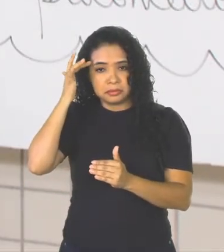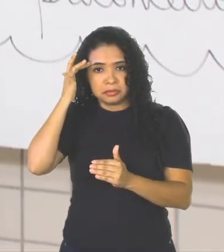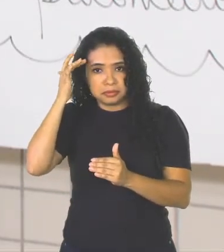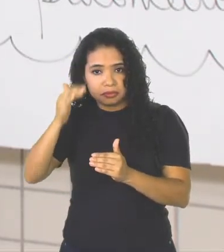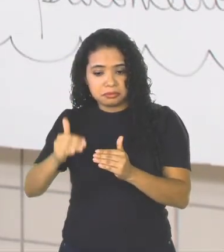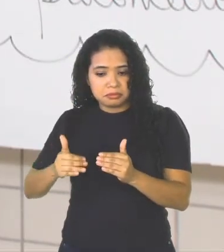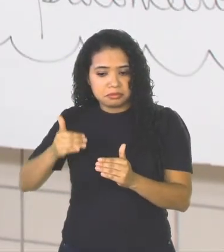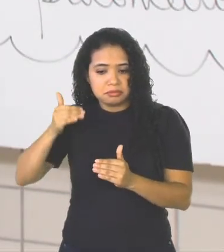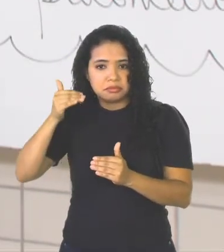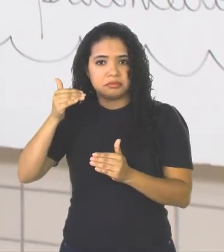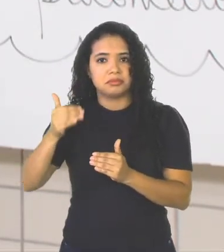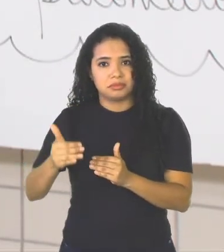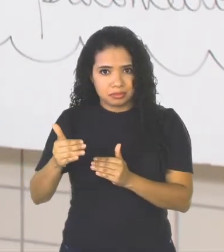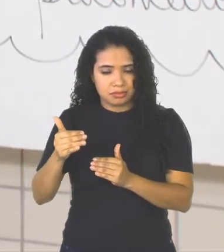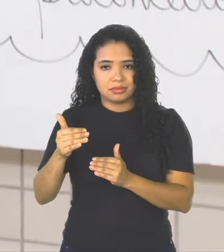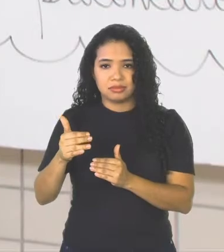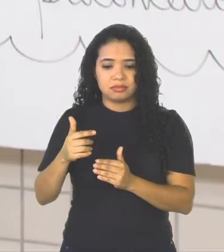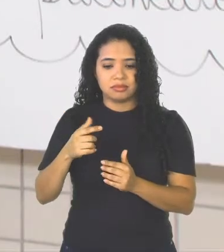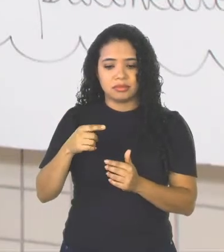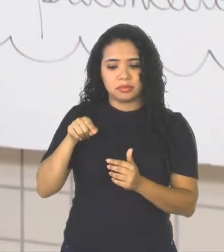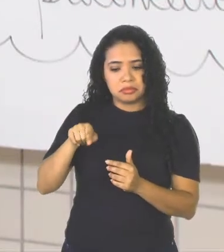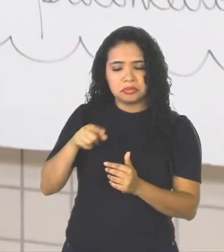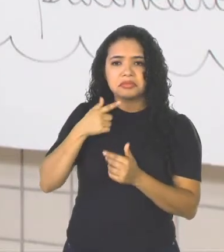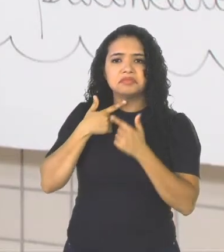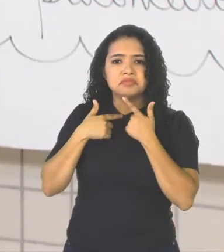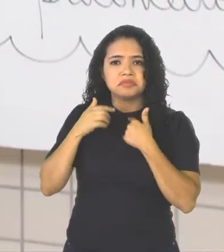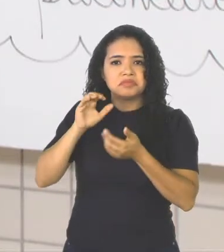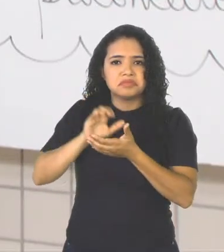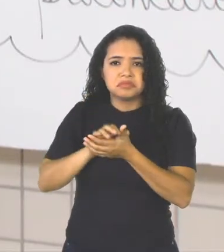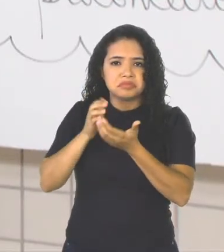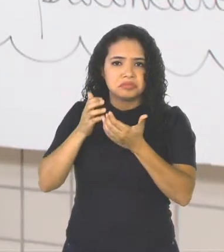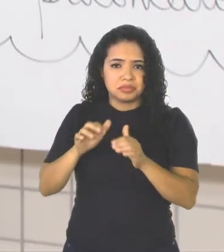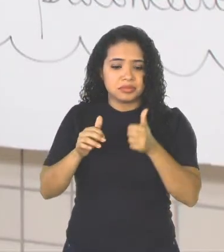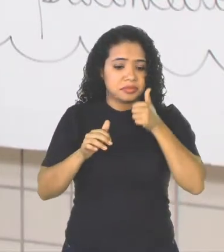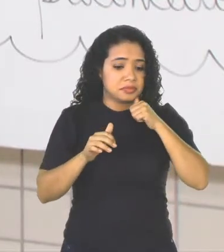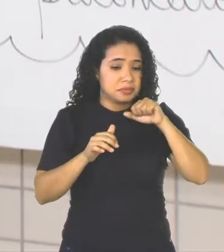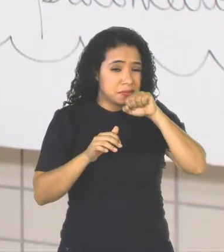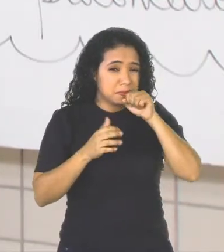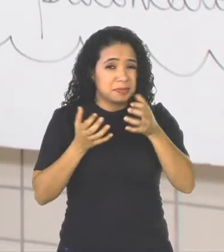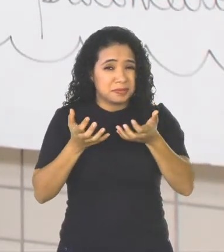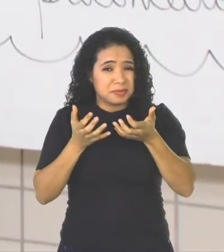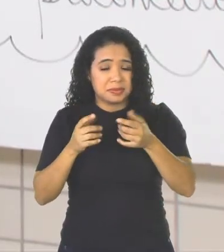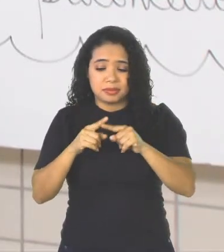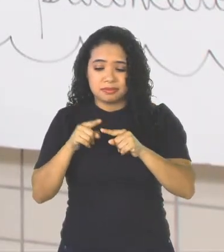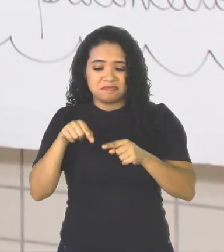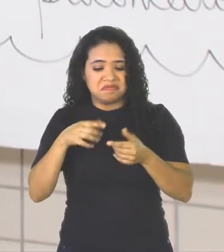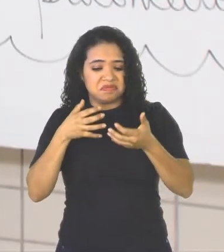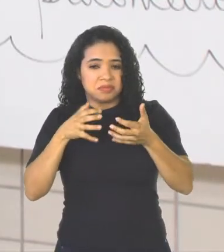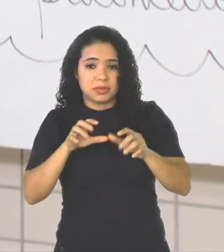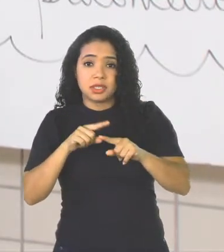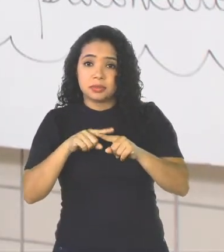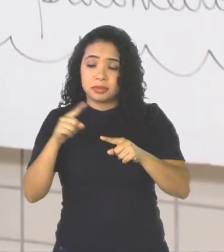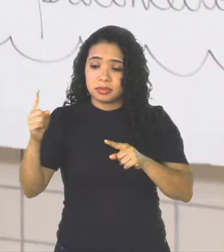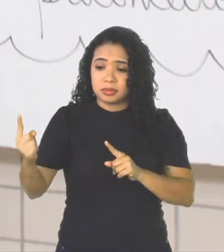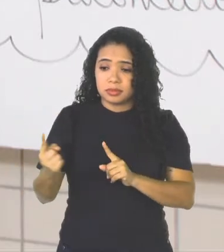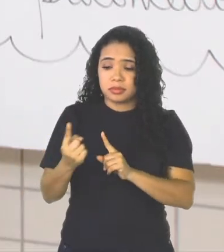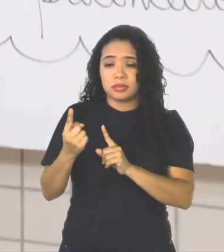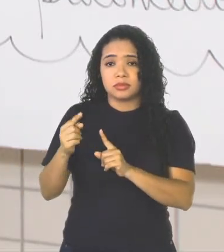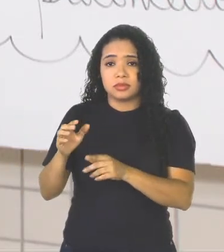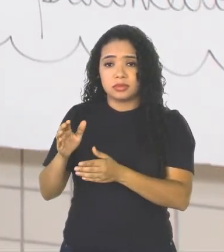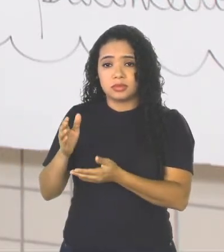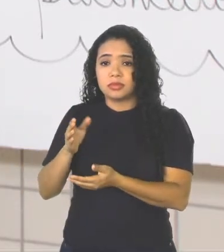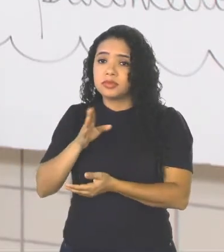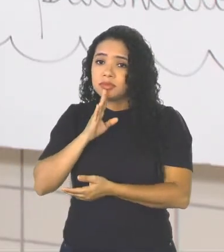Inicialmente ela não tinha esse desejo de casar que a mãe tanto queria, né, mas aí ela conhece o Mr.